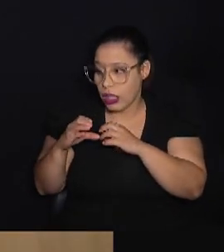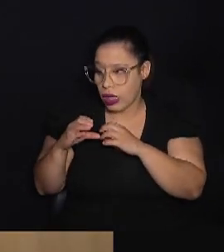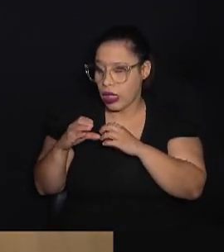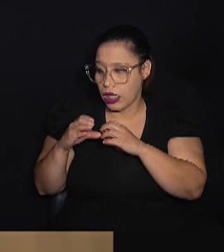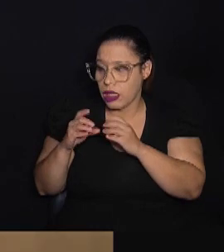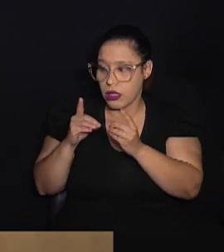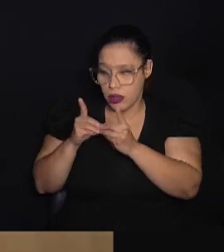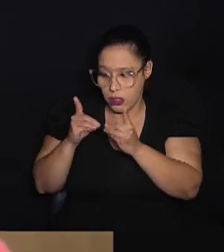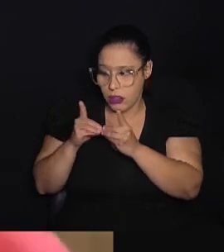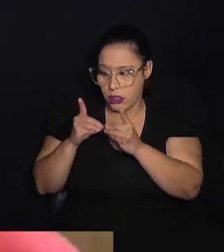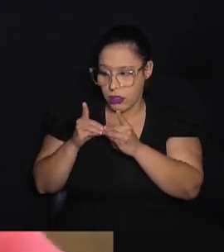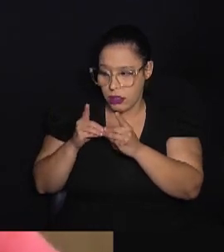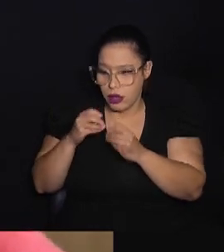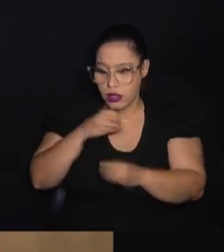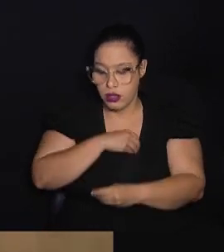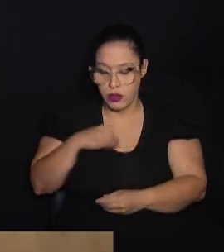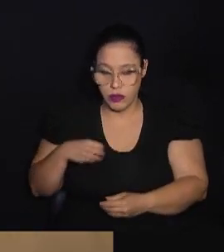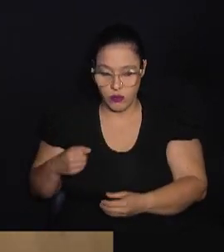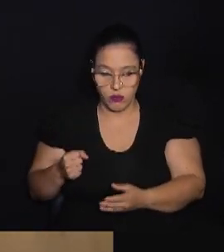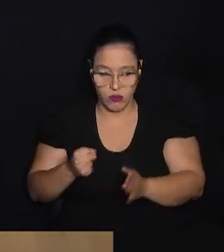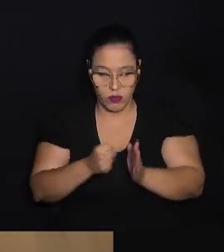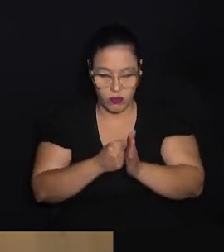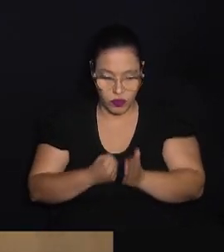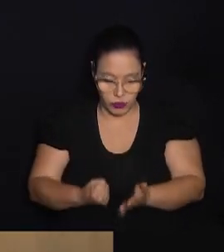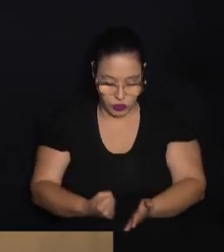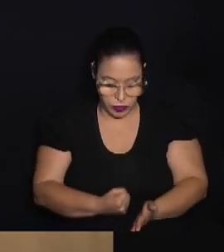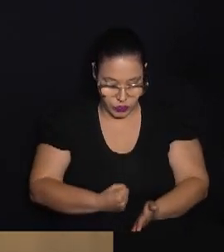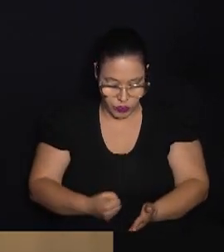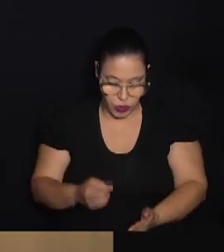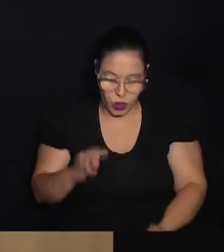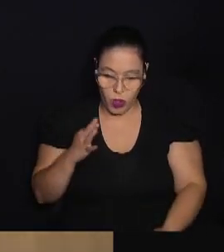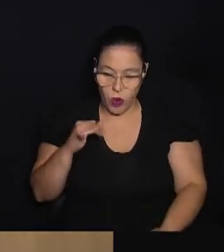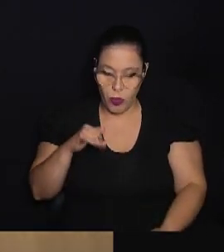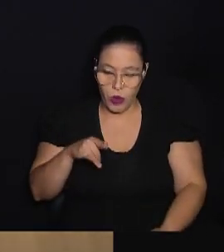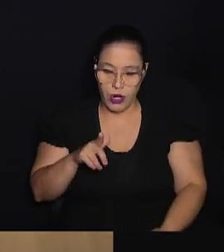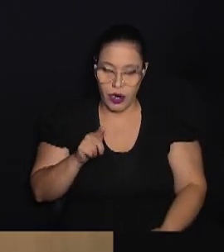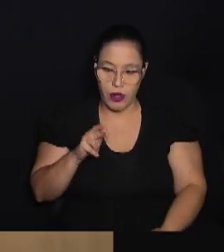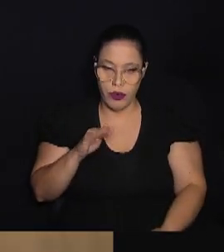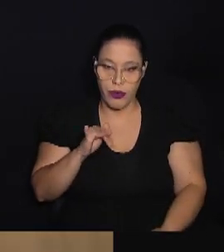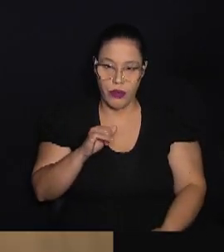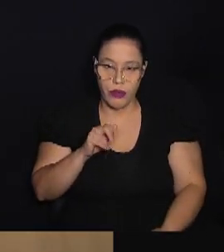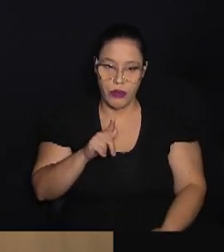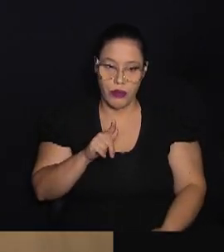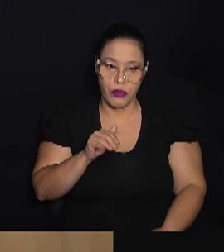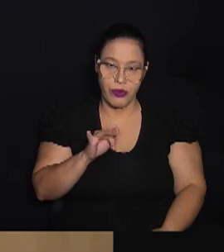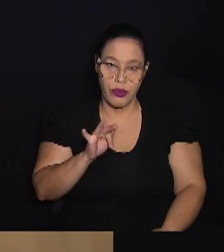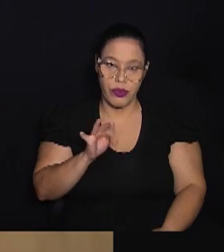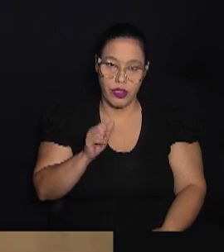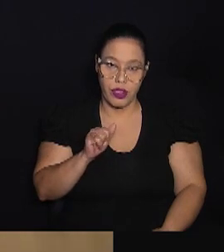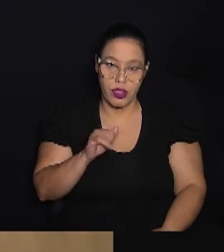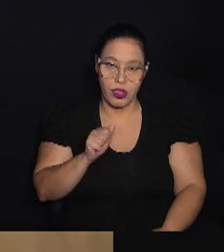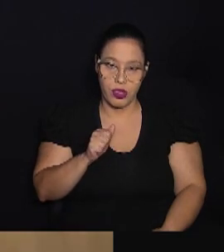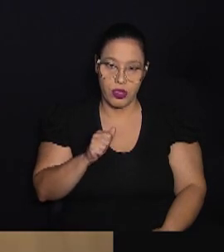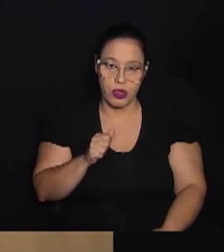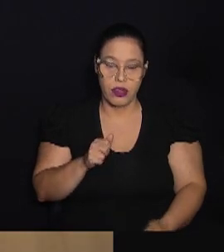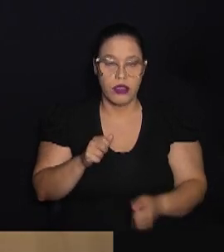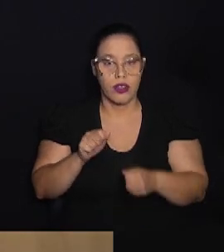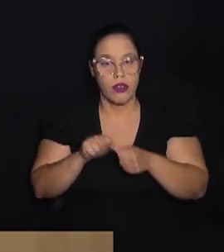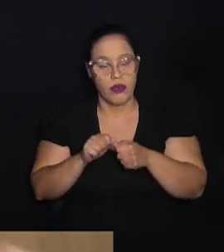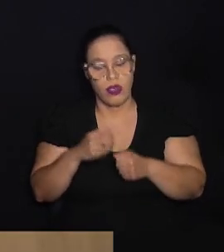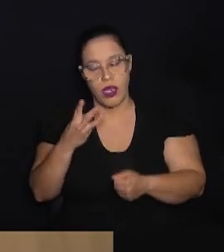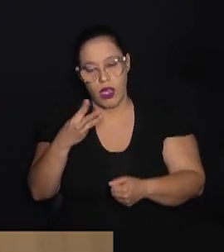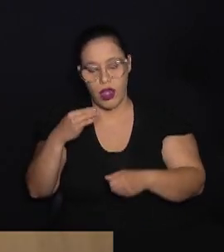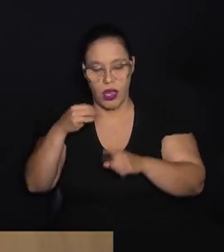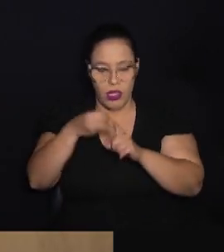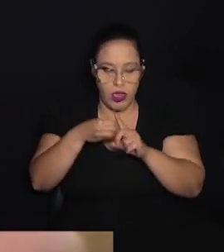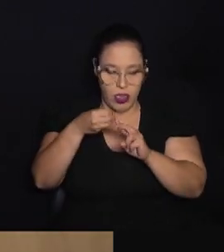muitas vezes com exames de imagem, né, ou ultrassom, tomografia, a depender do risco da paciente. E a gente pode fazer isso a cada 3 meses, a